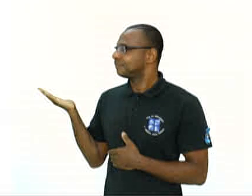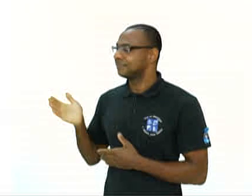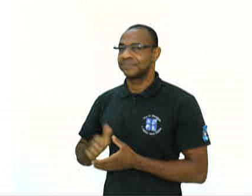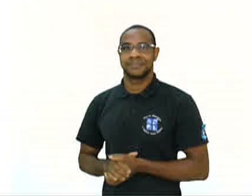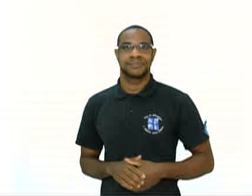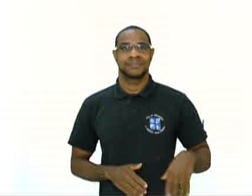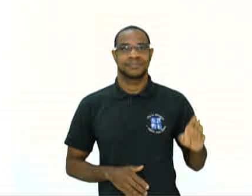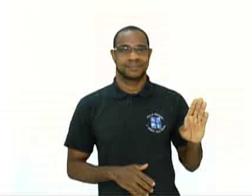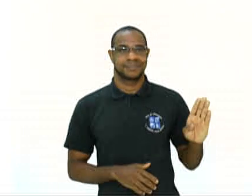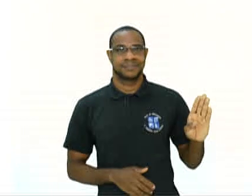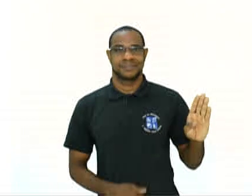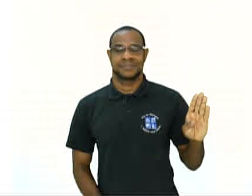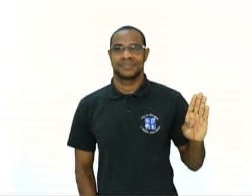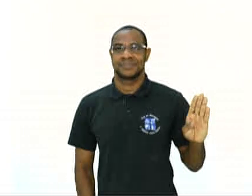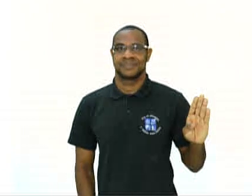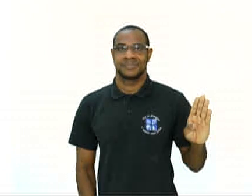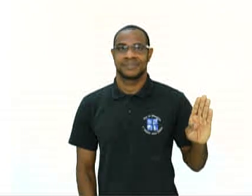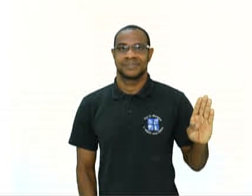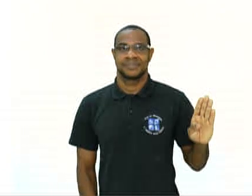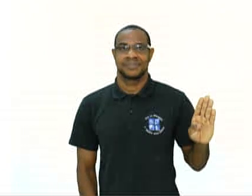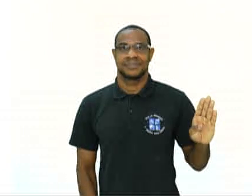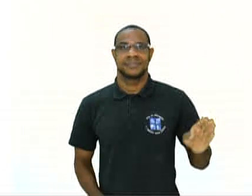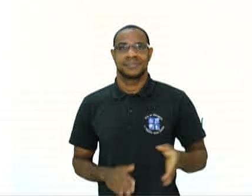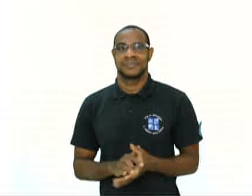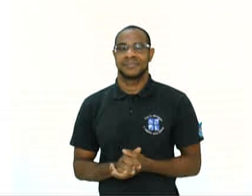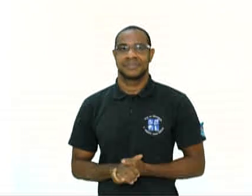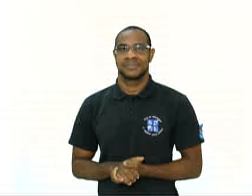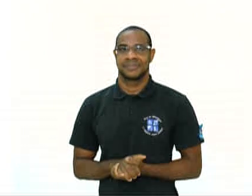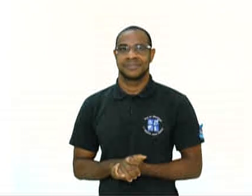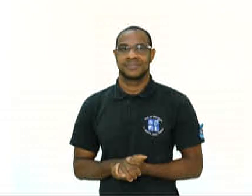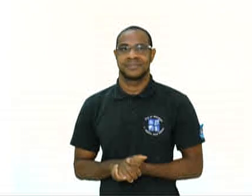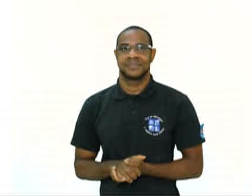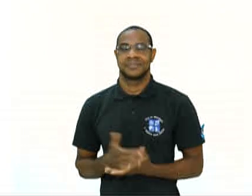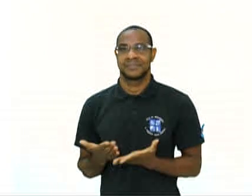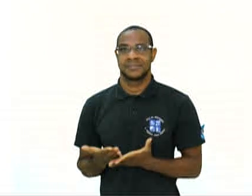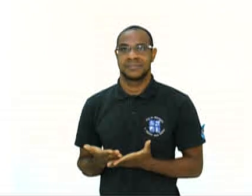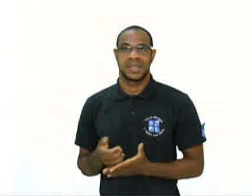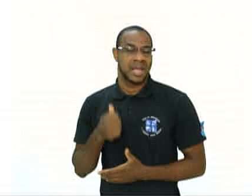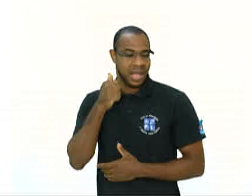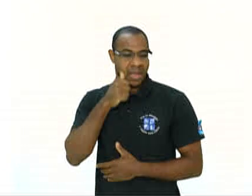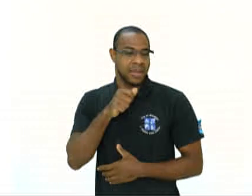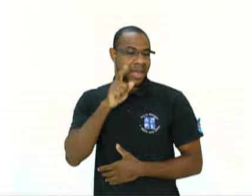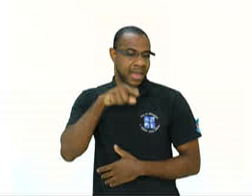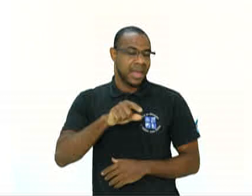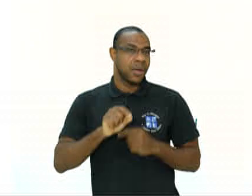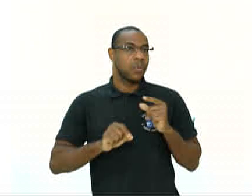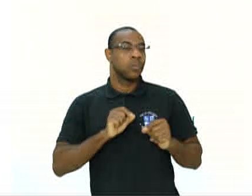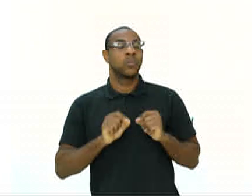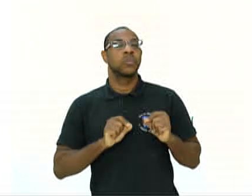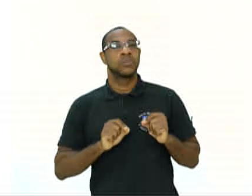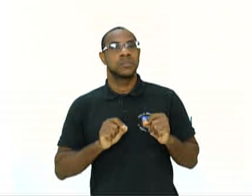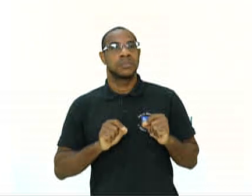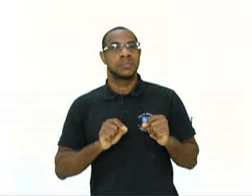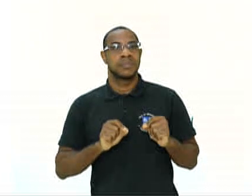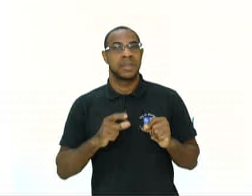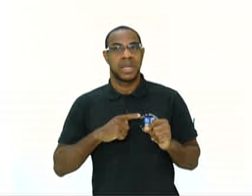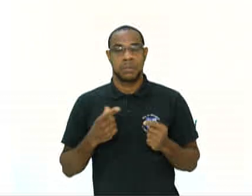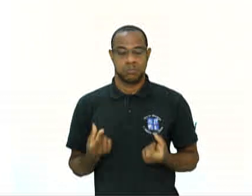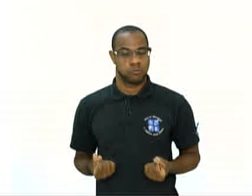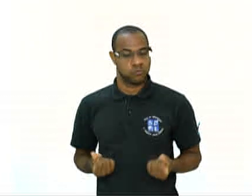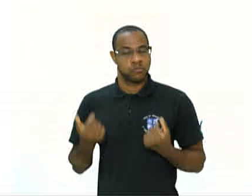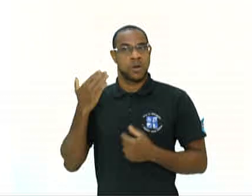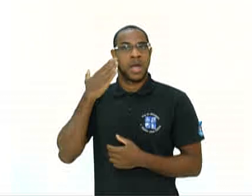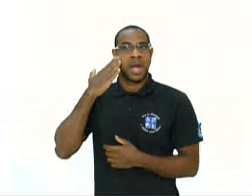actress, billionaire, philanthropist and talk show host. Então, ela é, né, uma executiva, atriz,